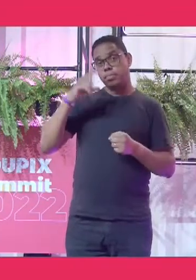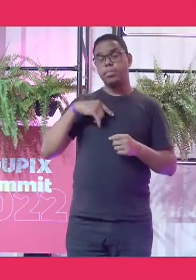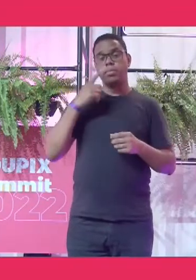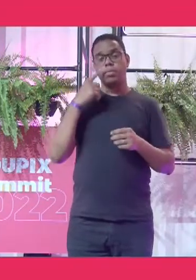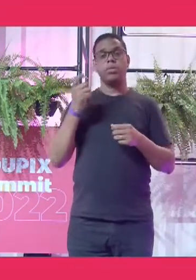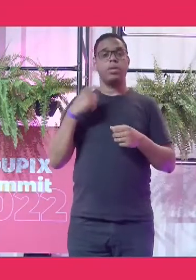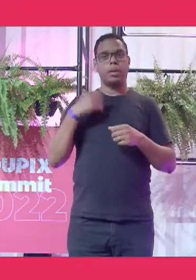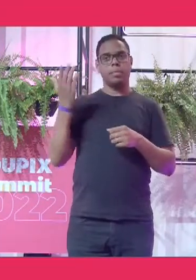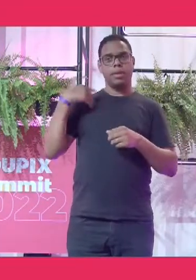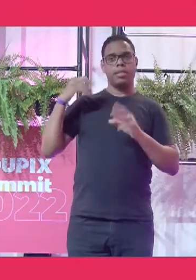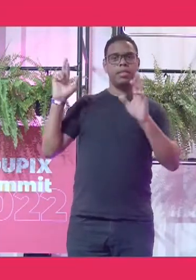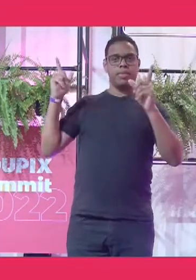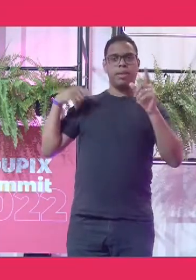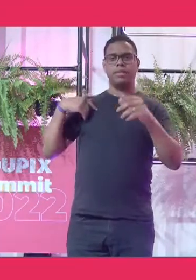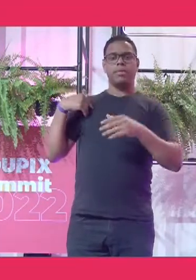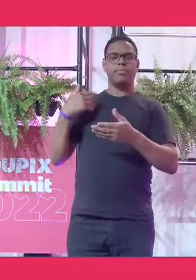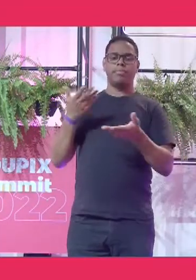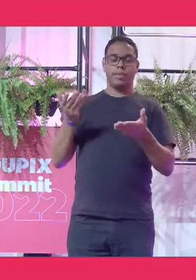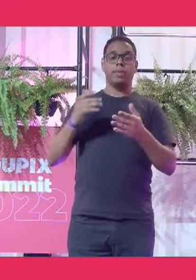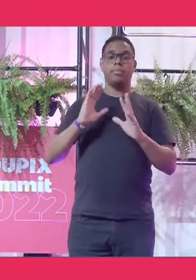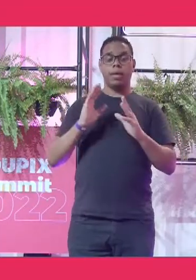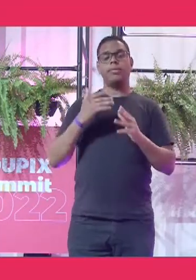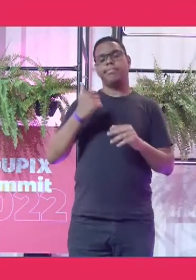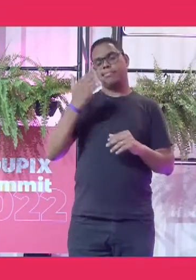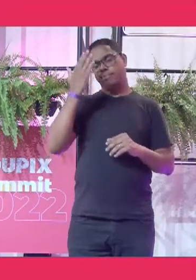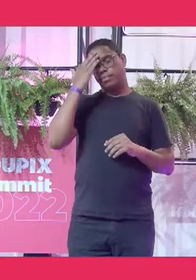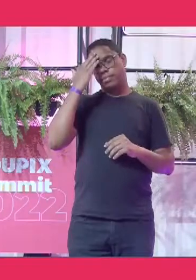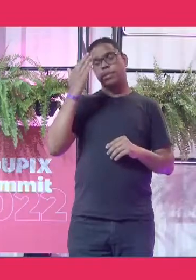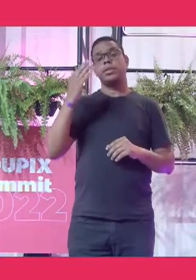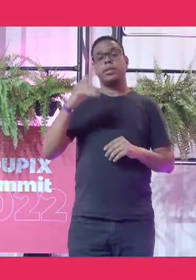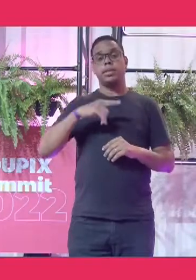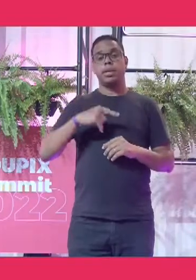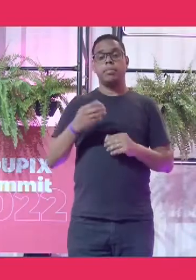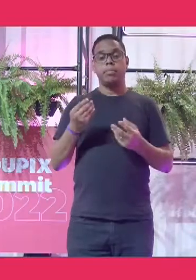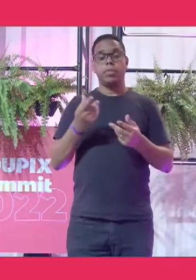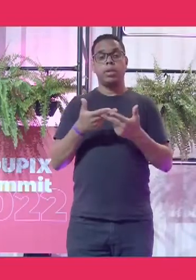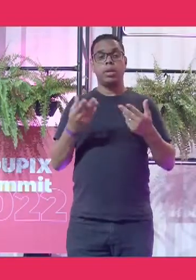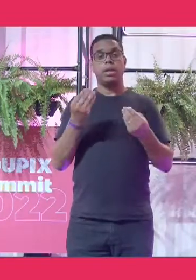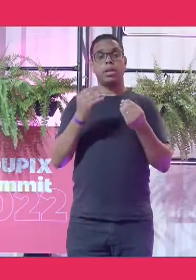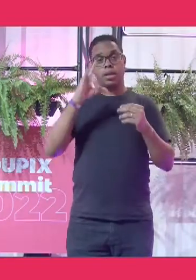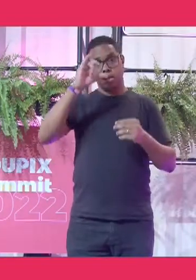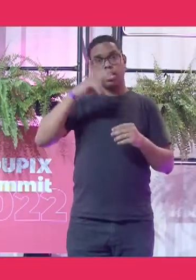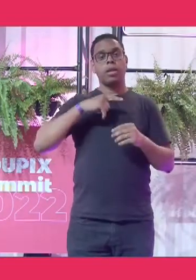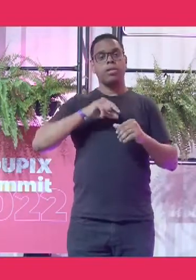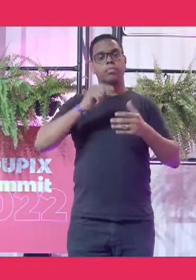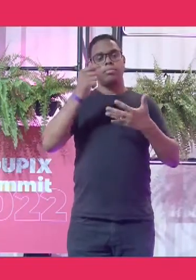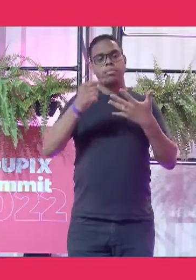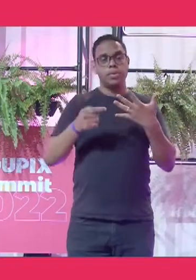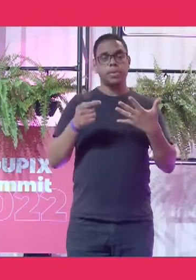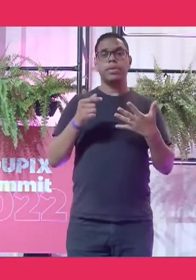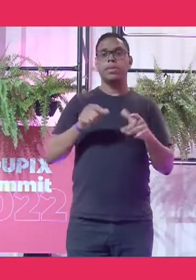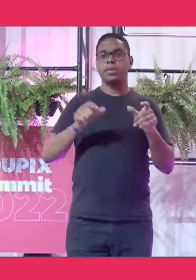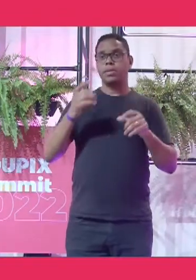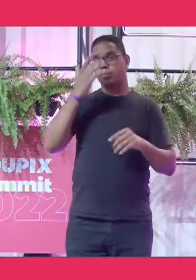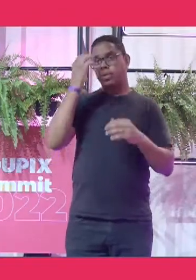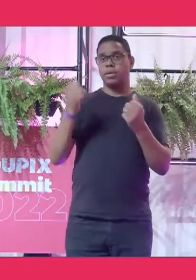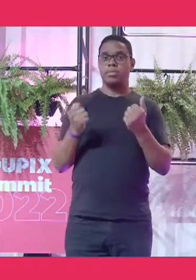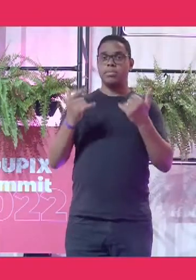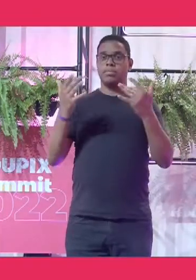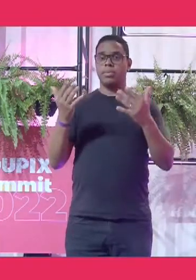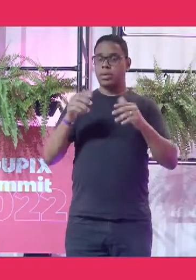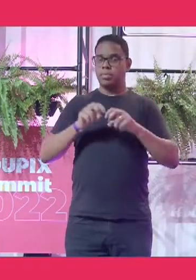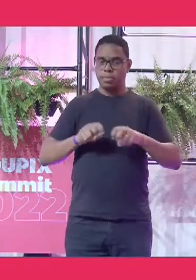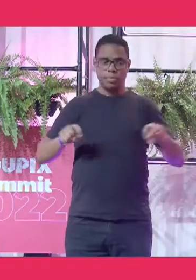voltar a ser o que era. Mas aceitando também que tem muita coisa legal no Instagram ainda. Olha essas pessoas sentadas aqui em volta de